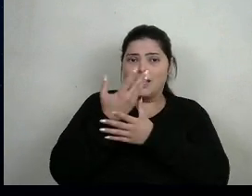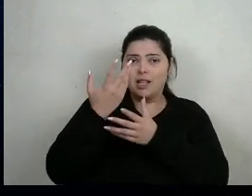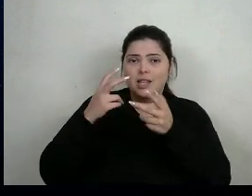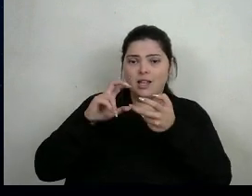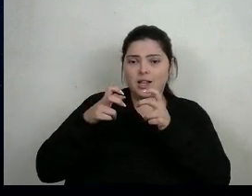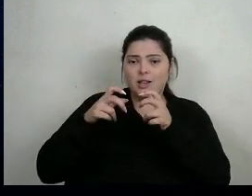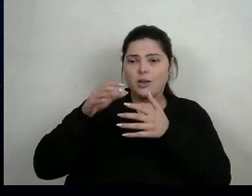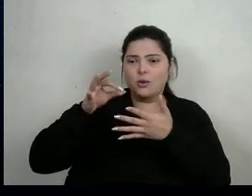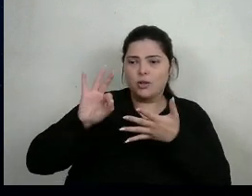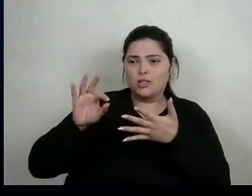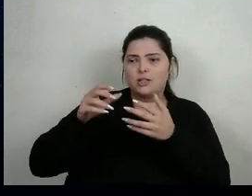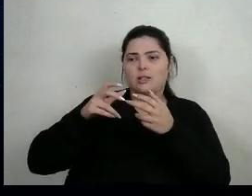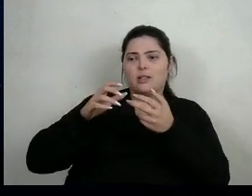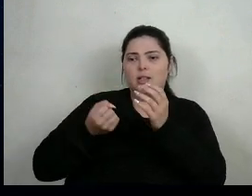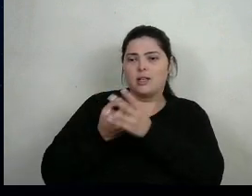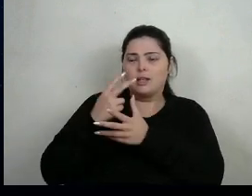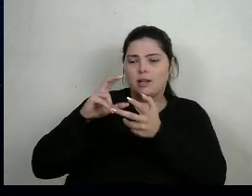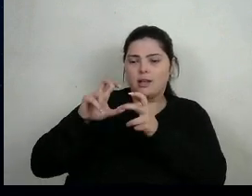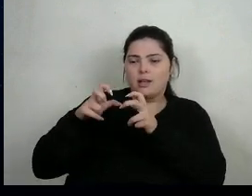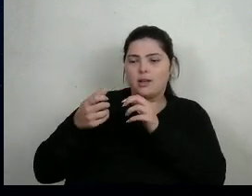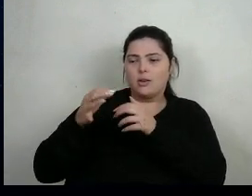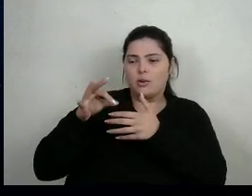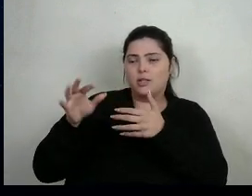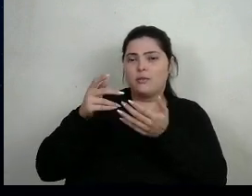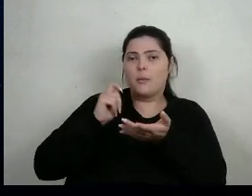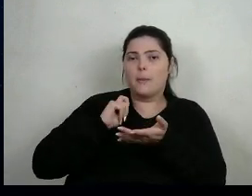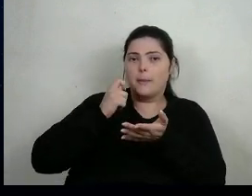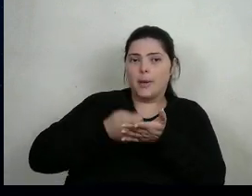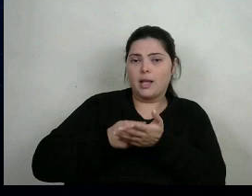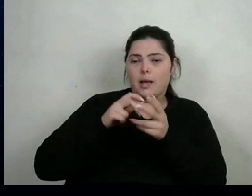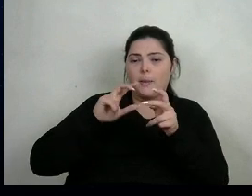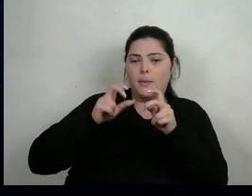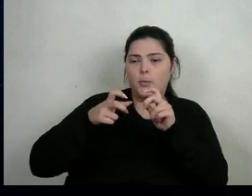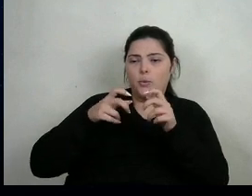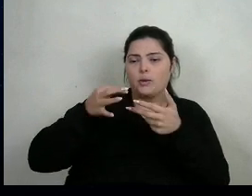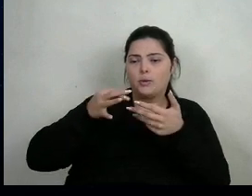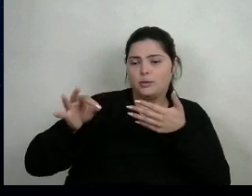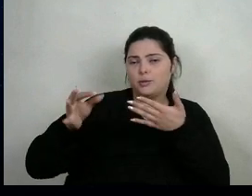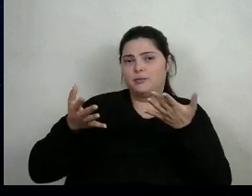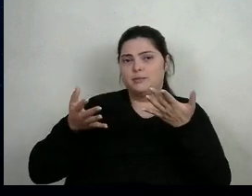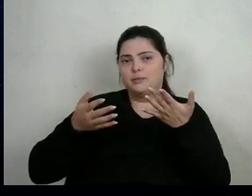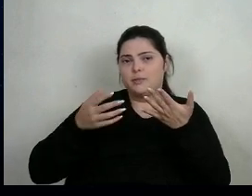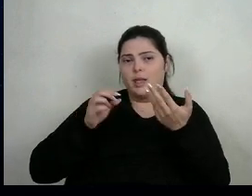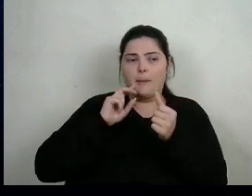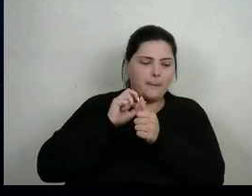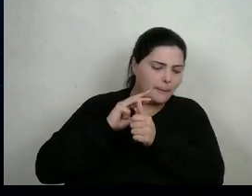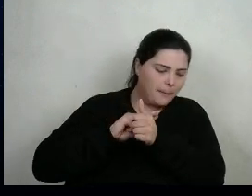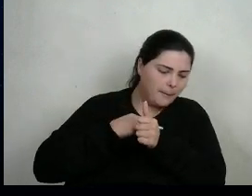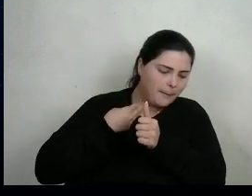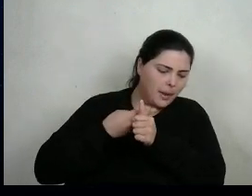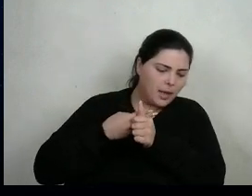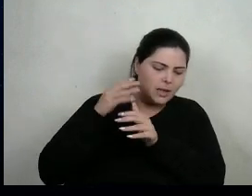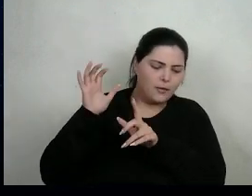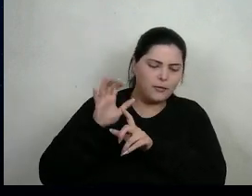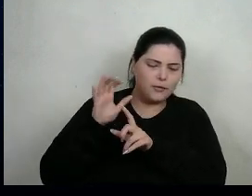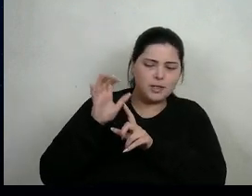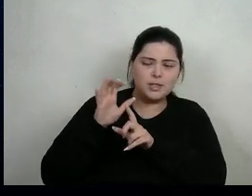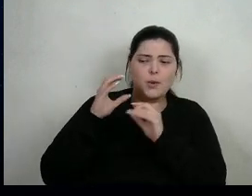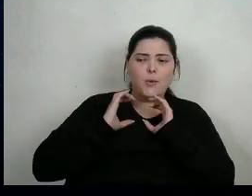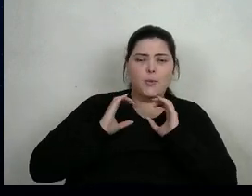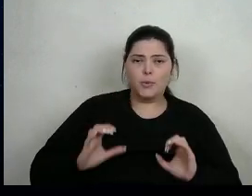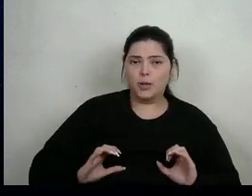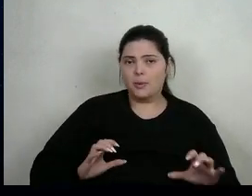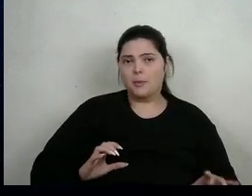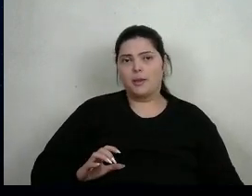que coisa melhor tem determinadas métricas que induzem a comportamentos